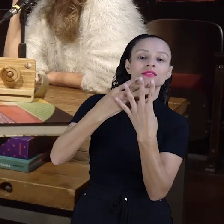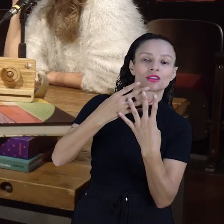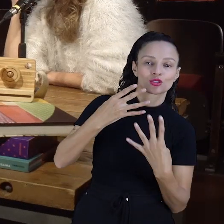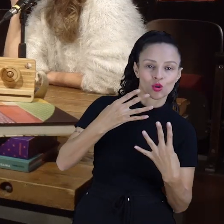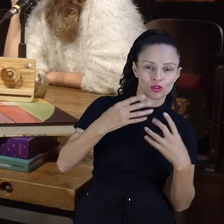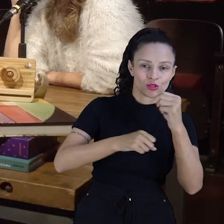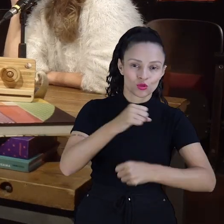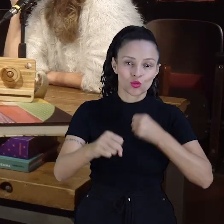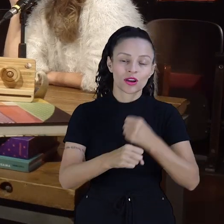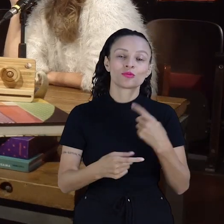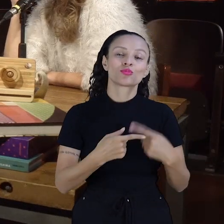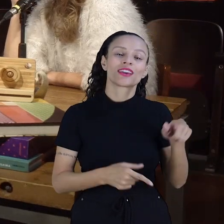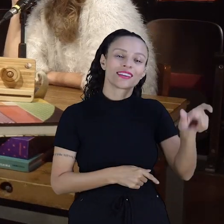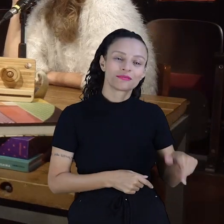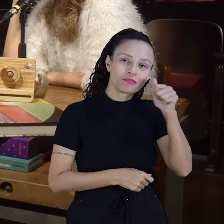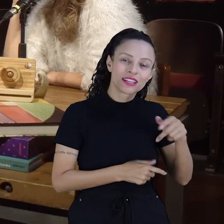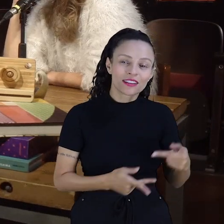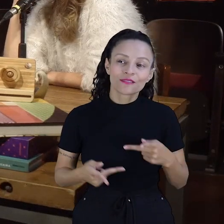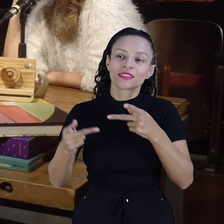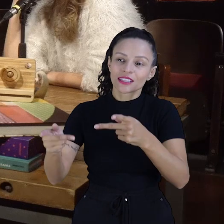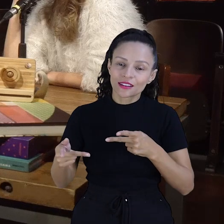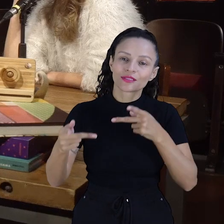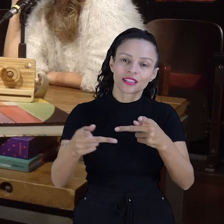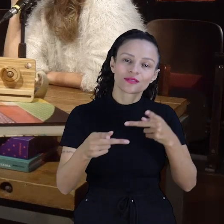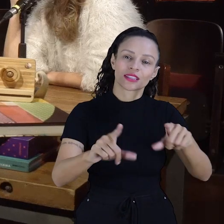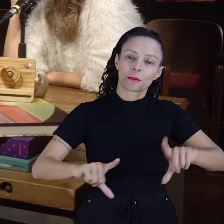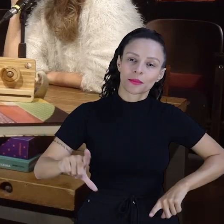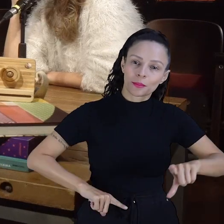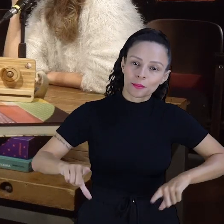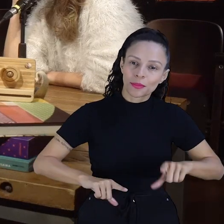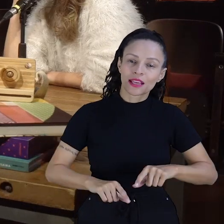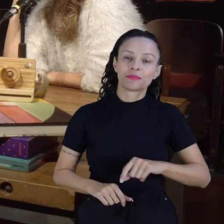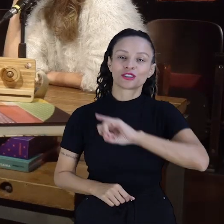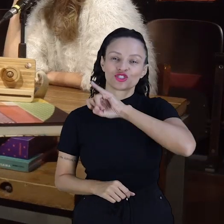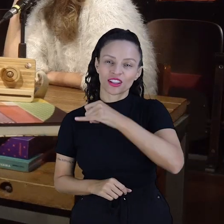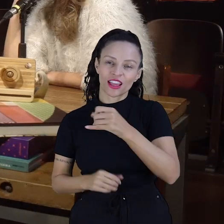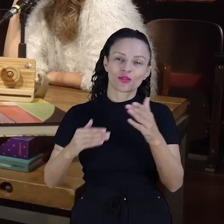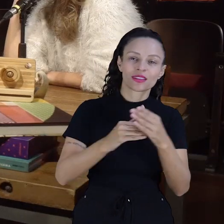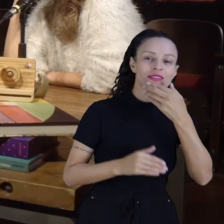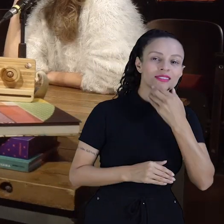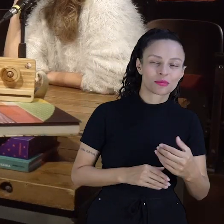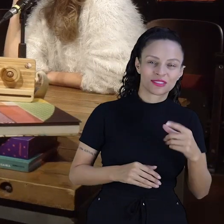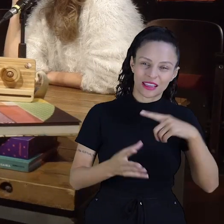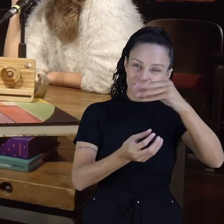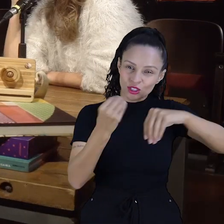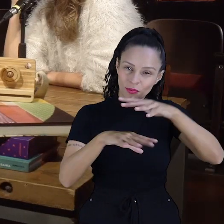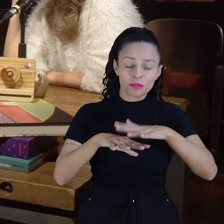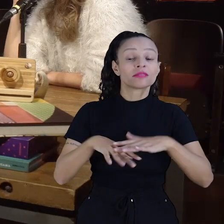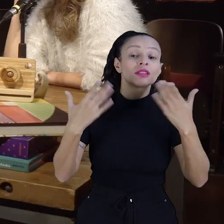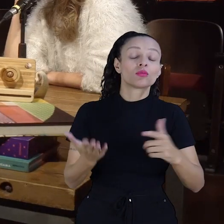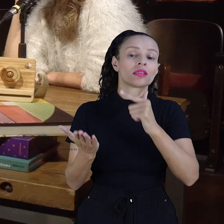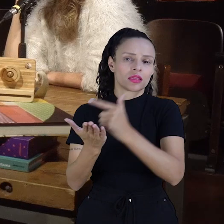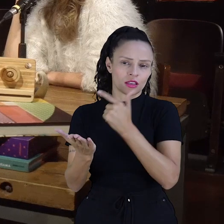ano. Por que a Setembrina visita todas as primas dela de janeiro a dezembro. Tem uma coisa meio de matemática no meio disso. Então,